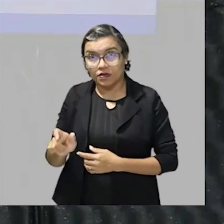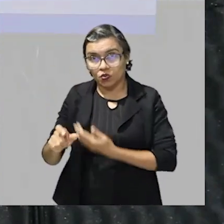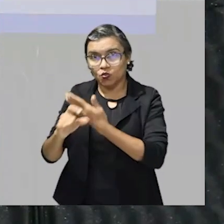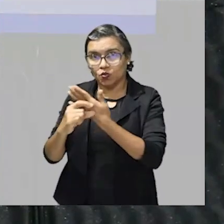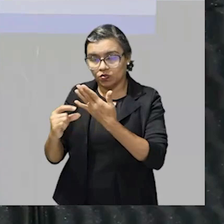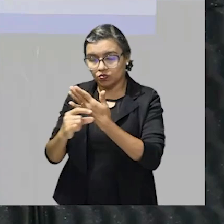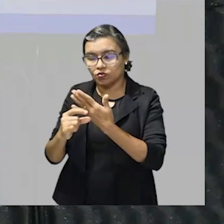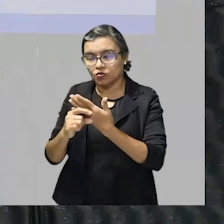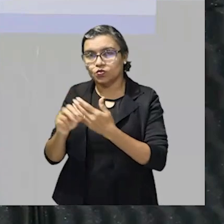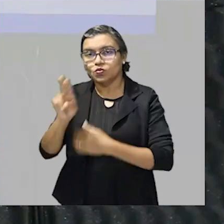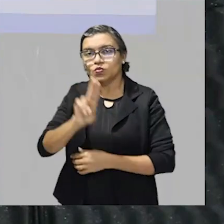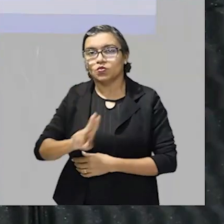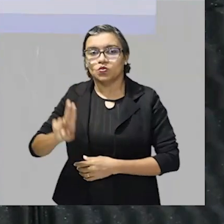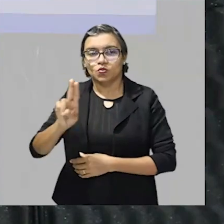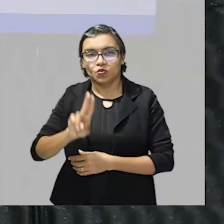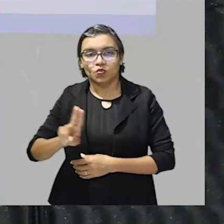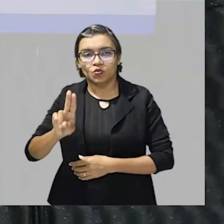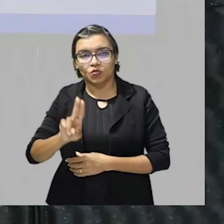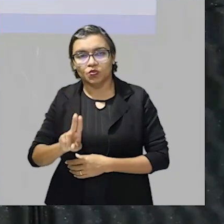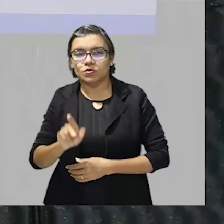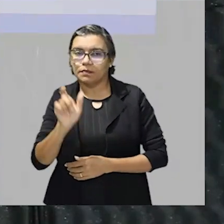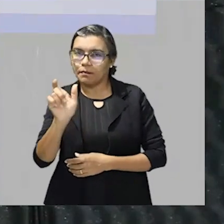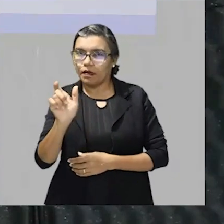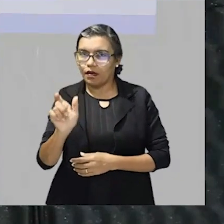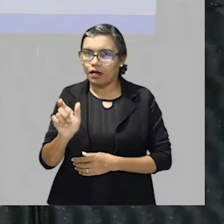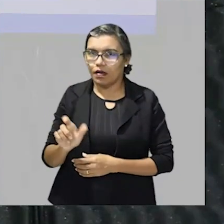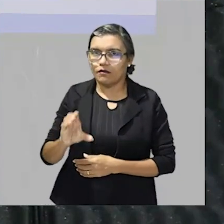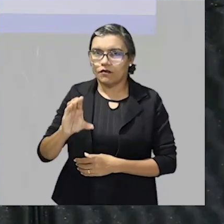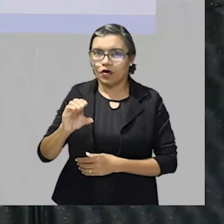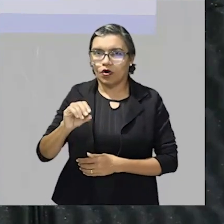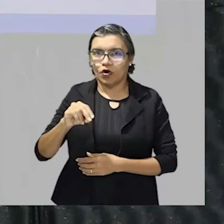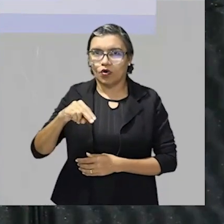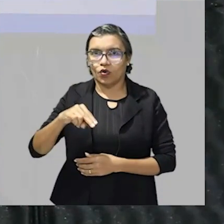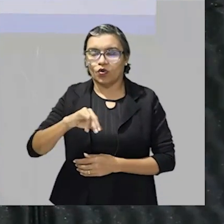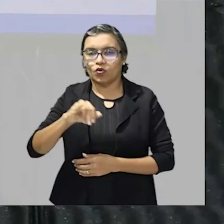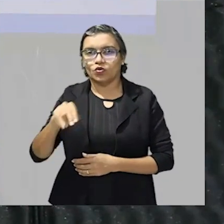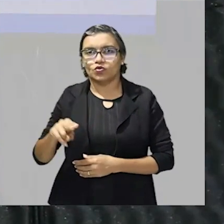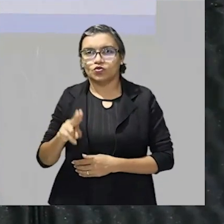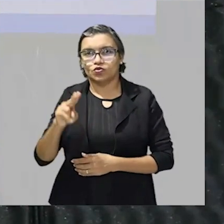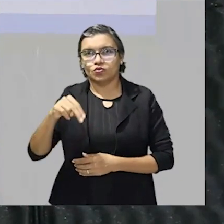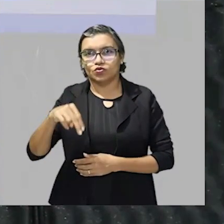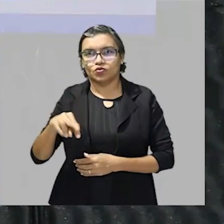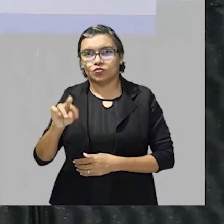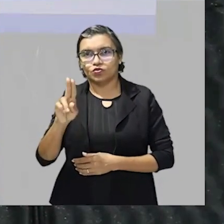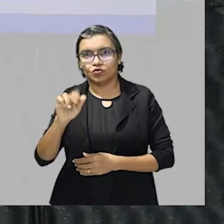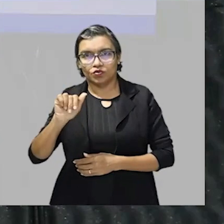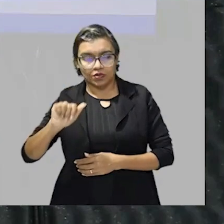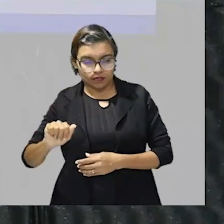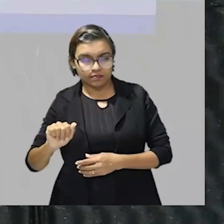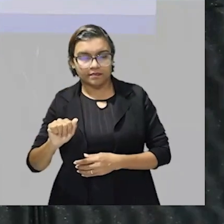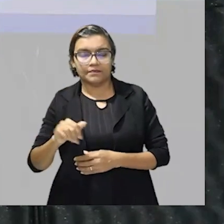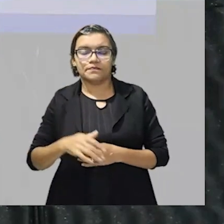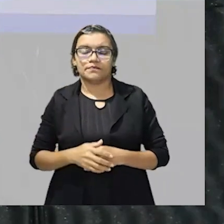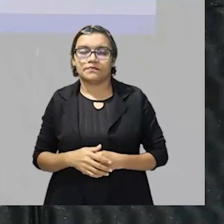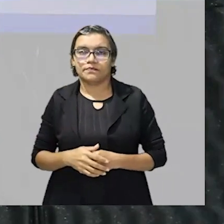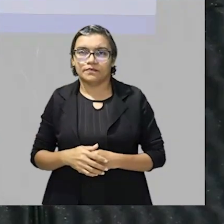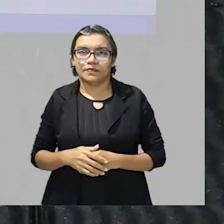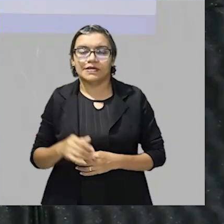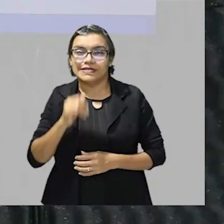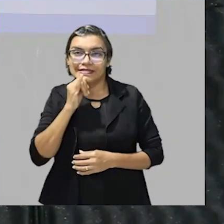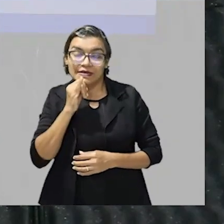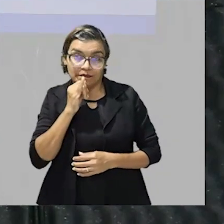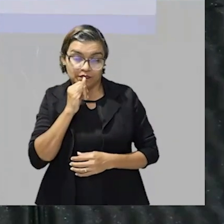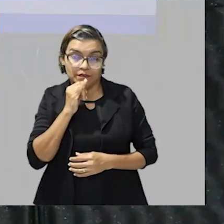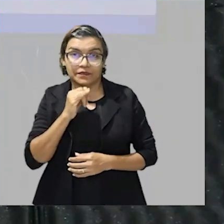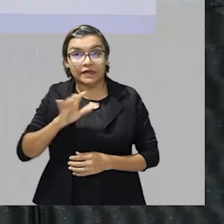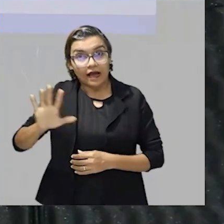conjunturas de determinado de determinada região Qual a nossa Nordeste Nordeste ela não